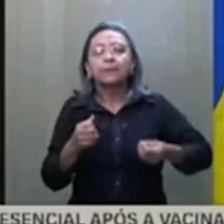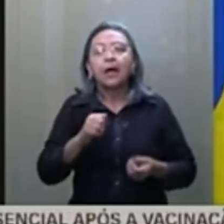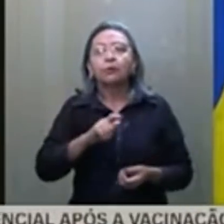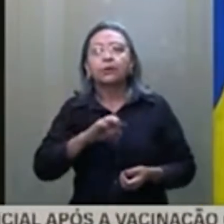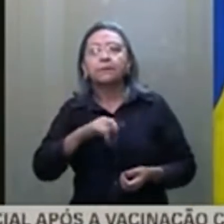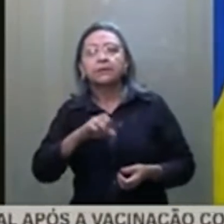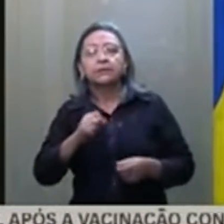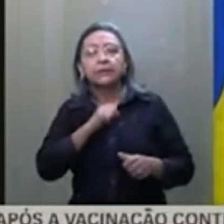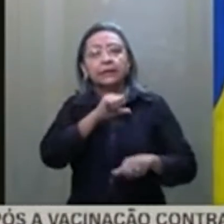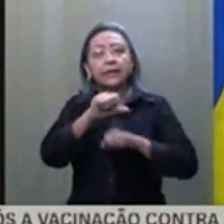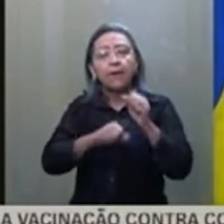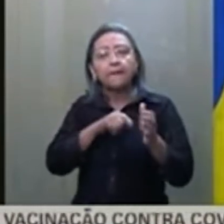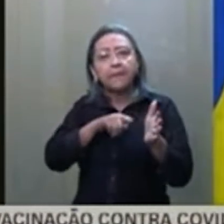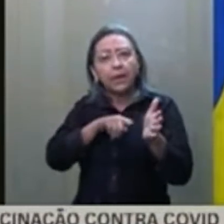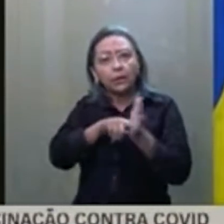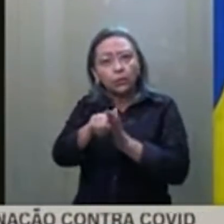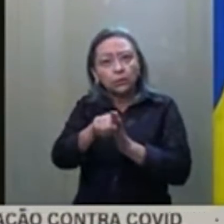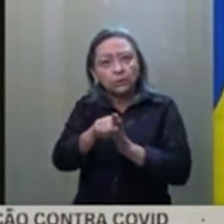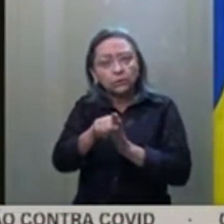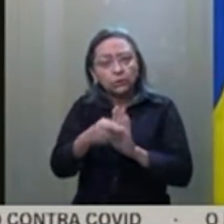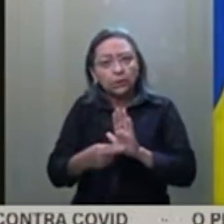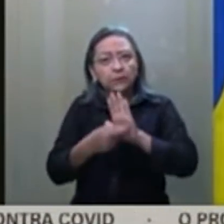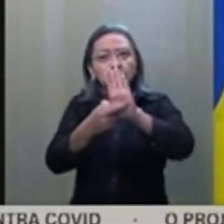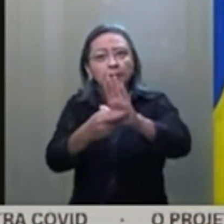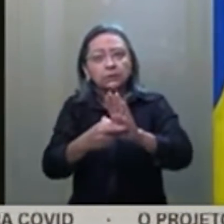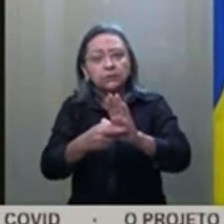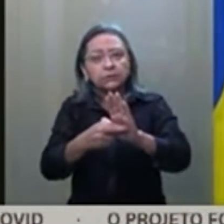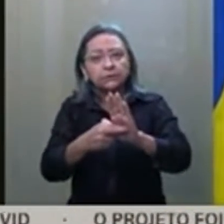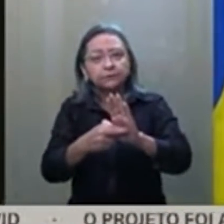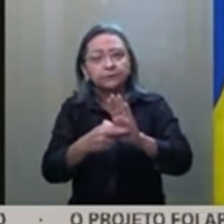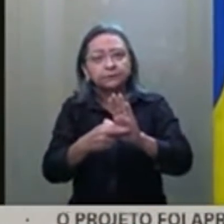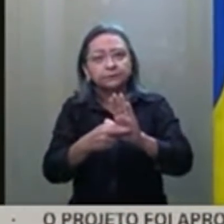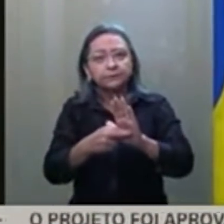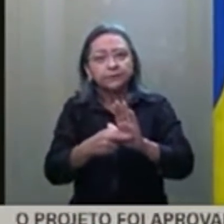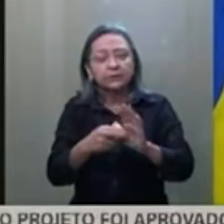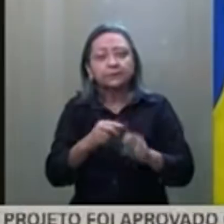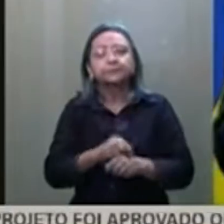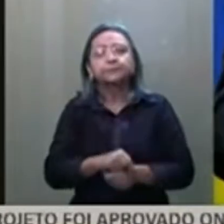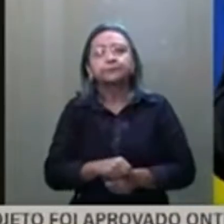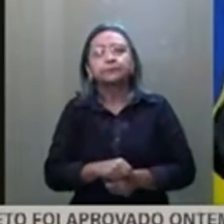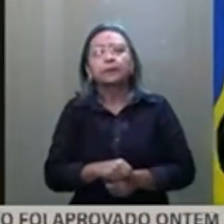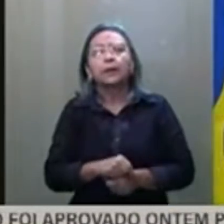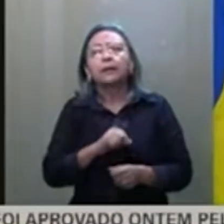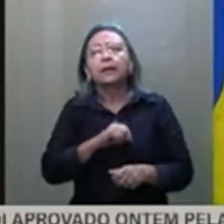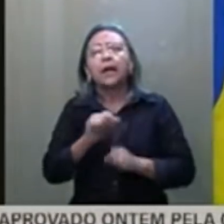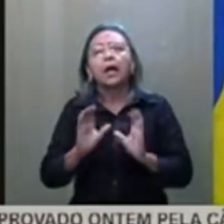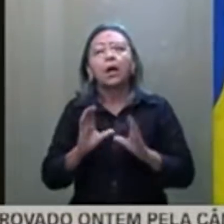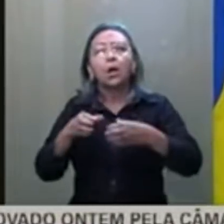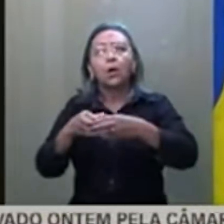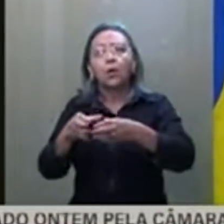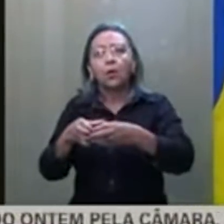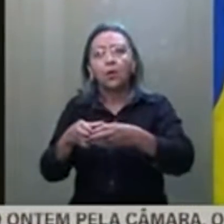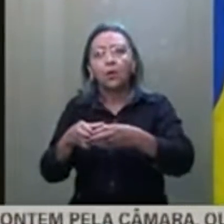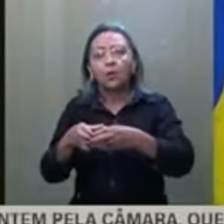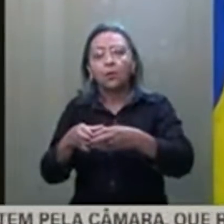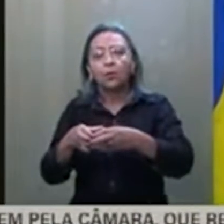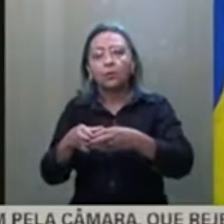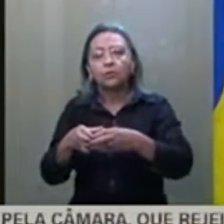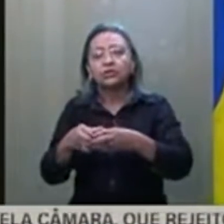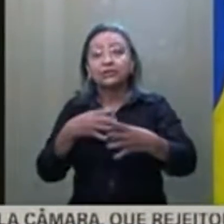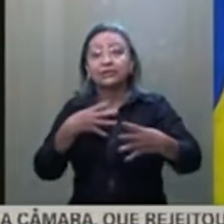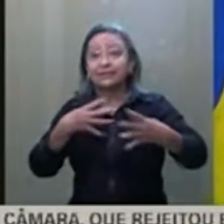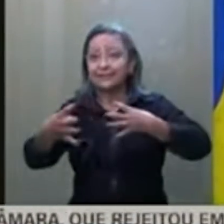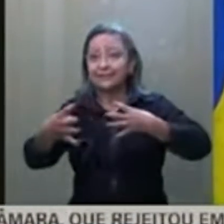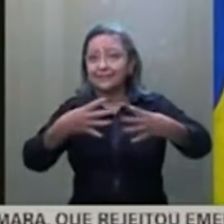transformar perguntas do representante das Forças Armadas na comissão de